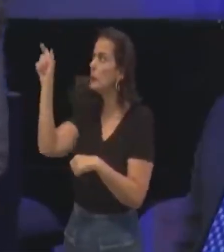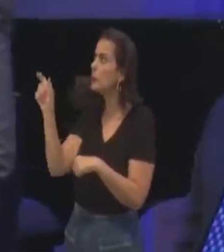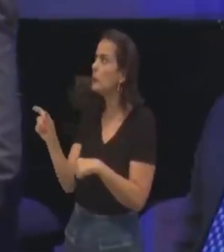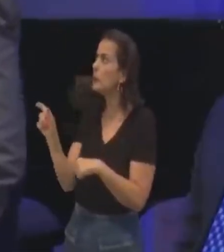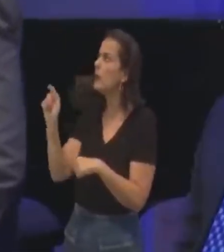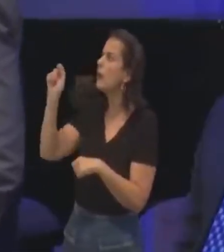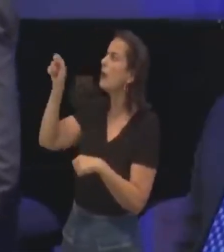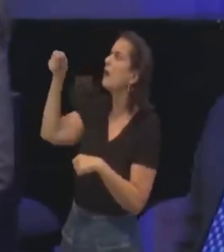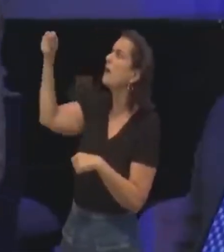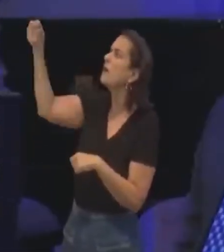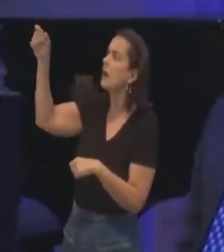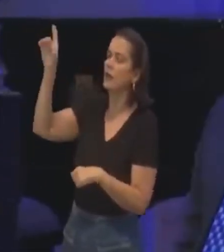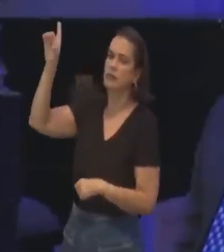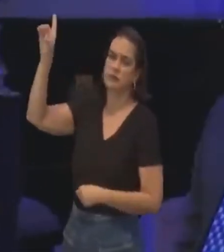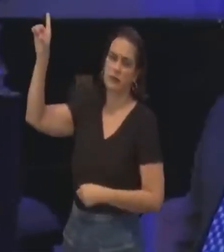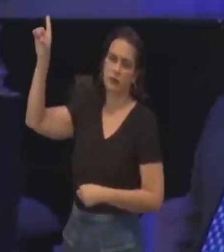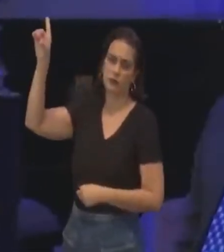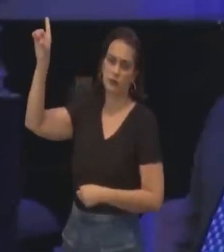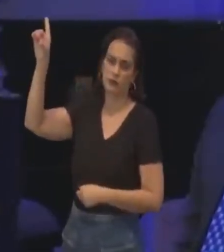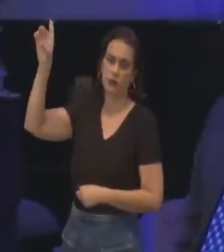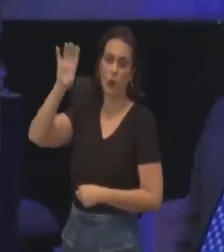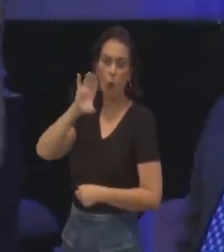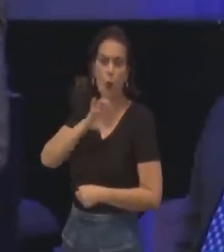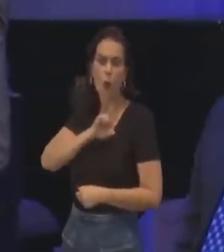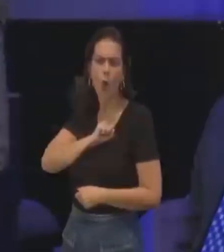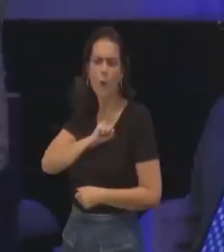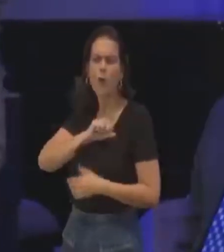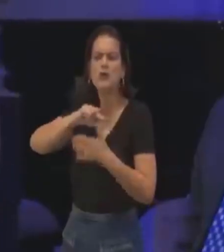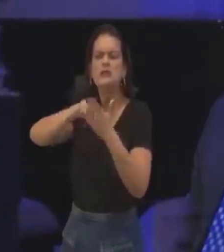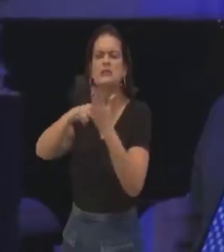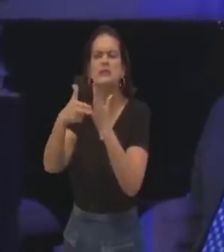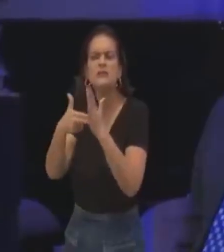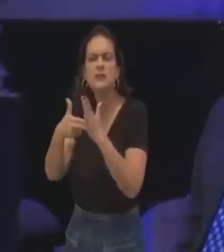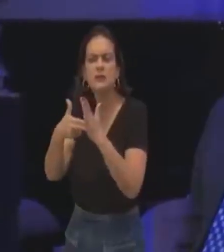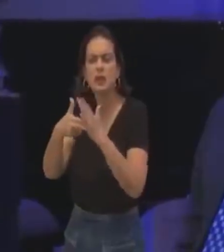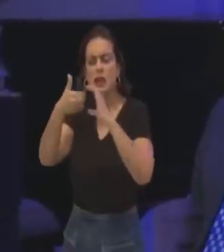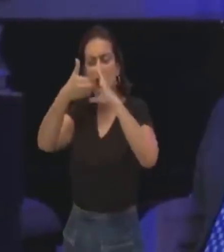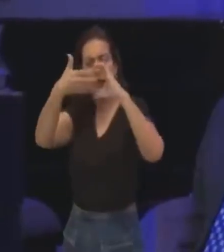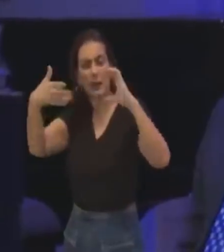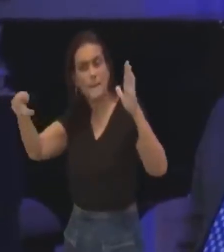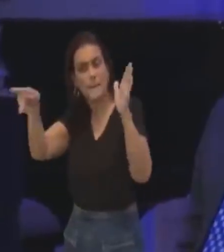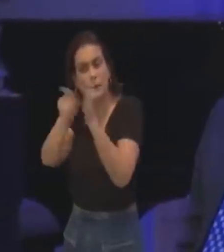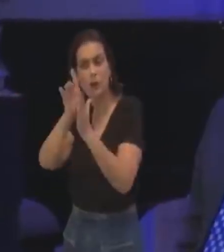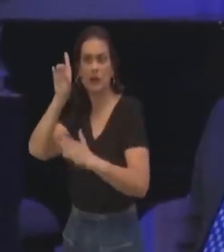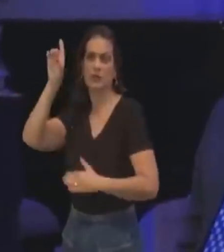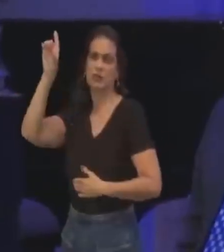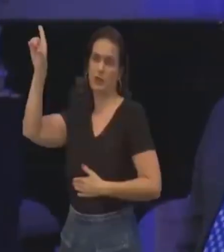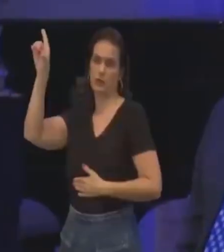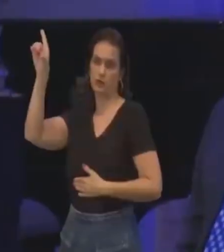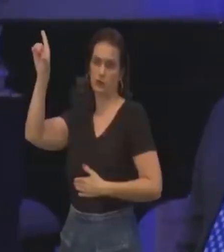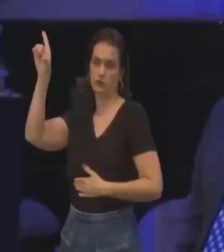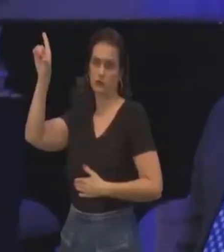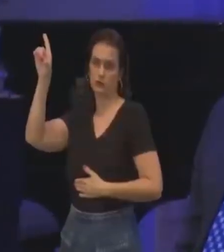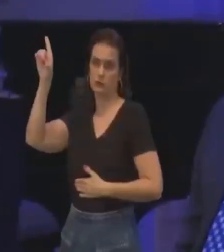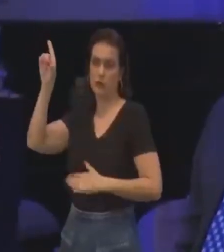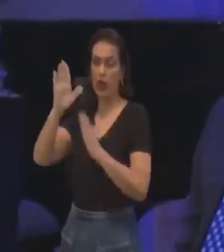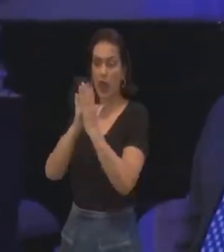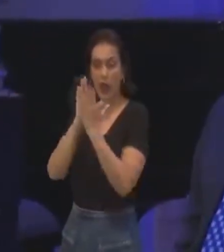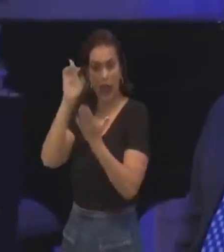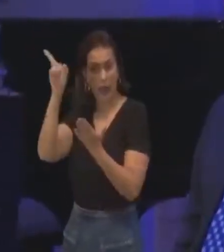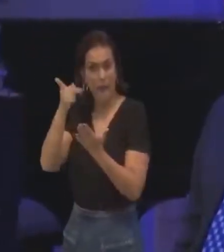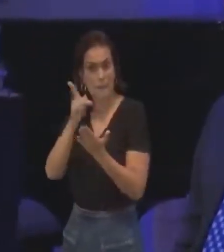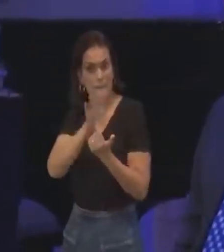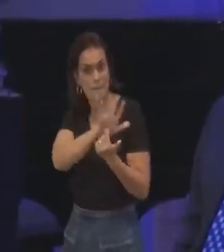atos, o amor, a grandeza, os atributos de Deus. A palavra de Deus, ela